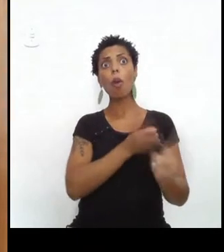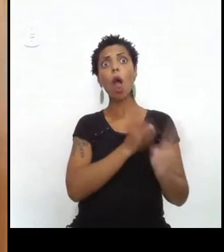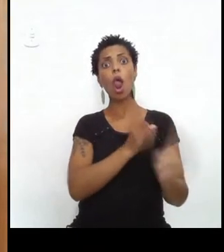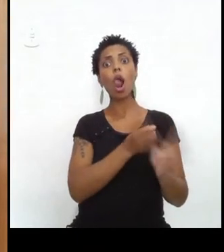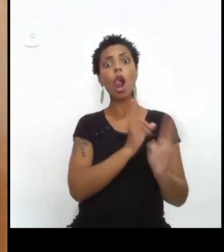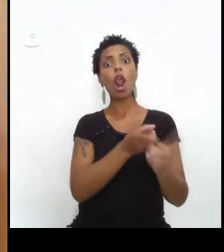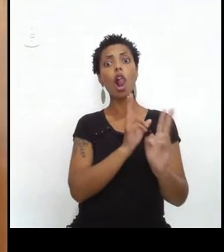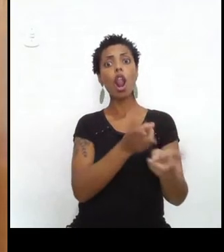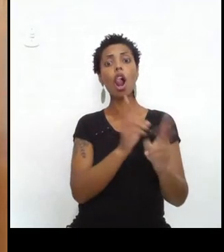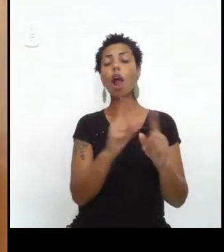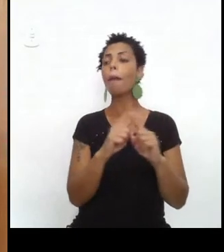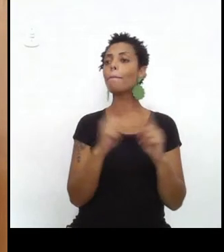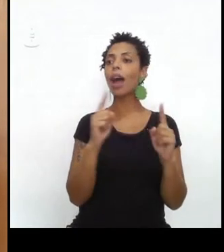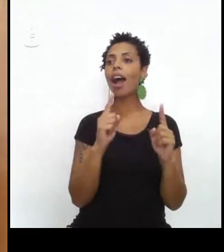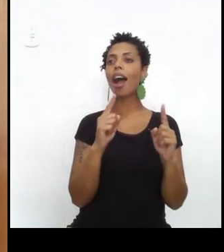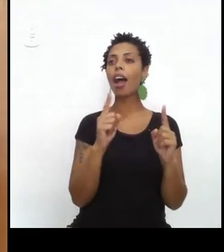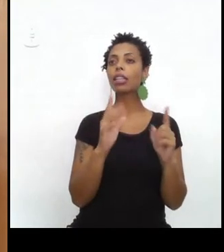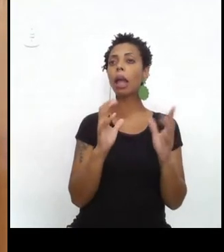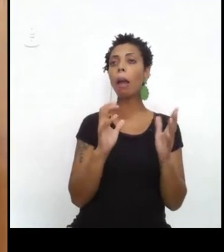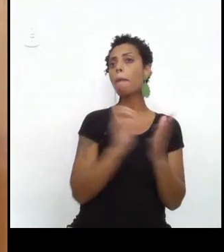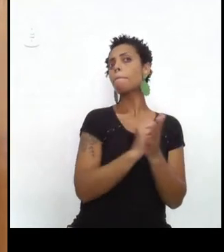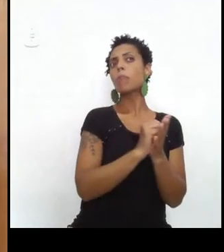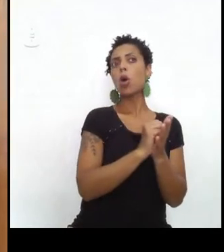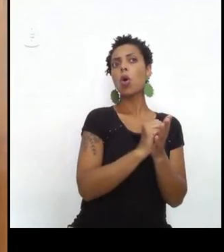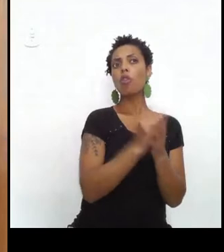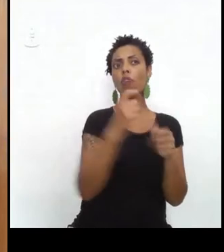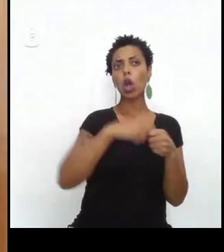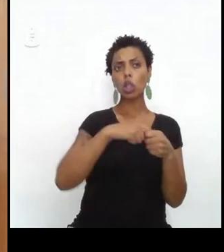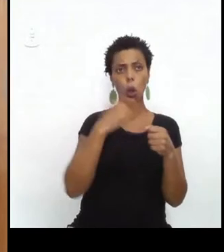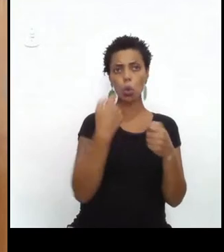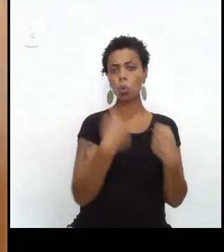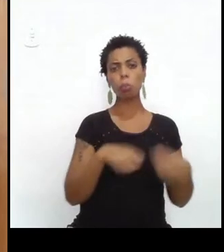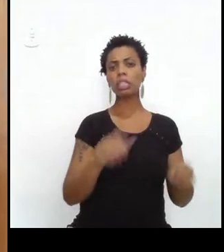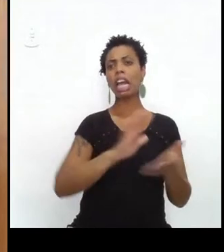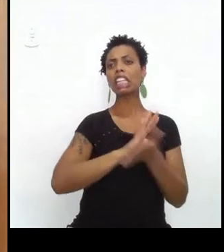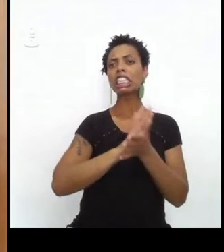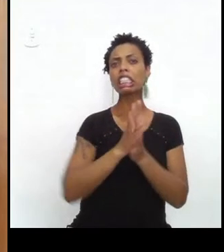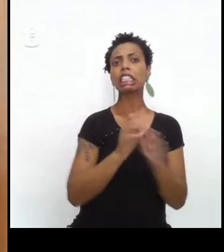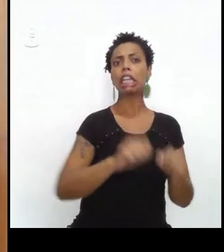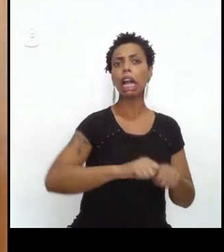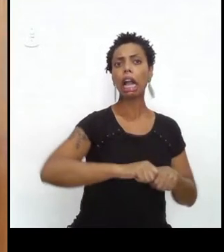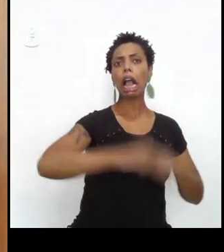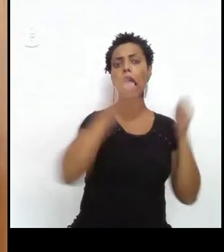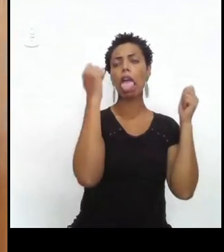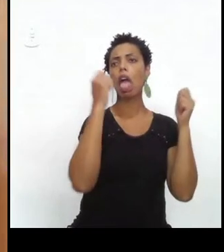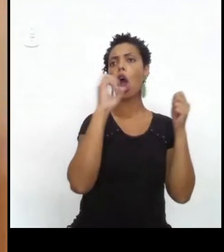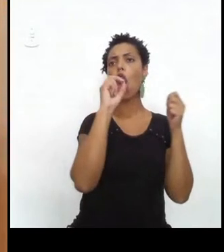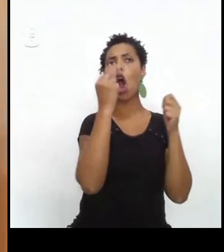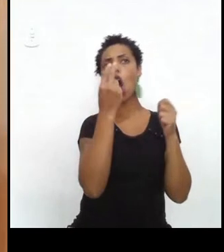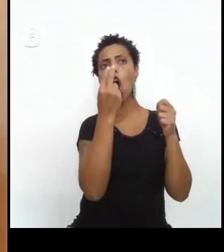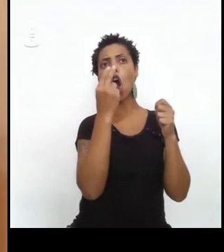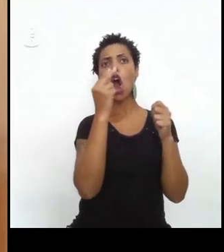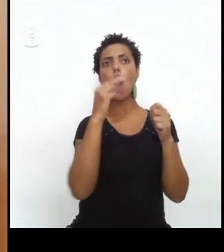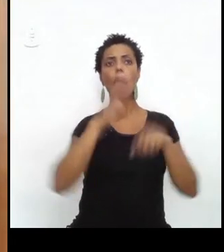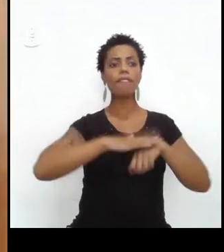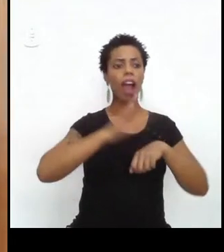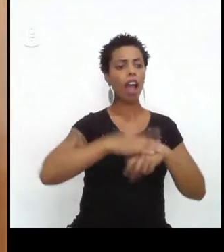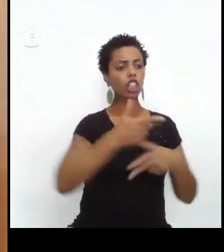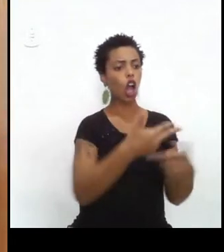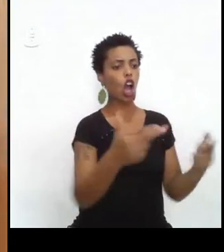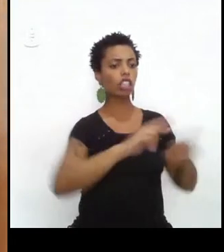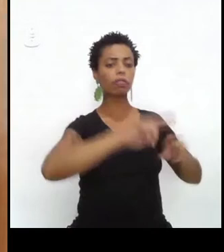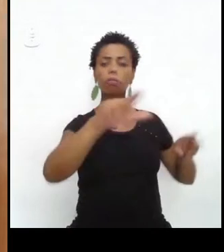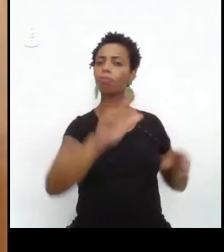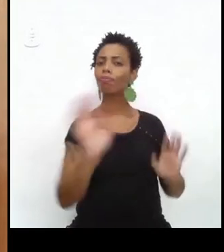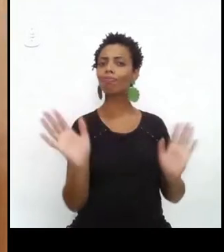trouxe o né e tentativas e intervenciones não e me parece que é essa